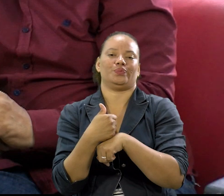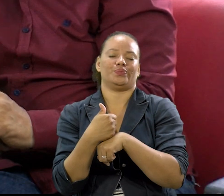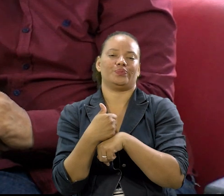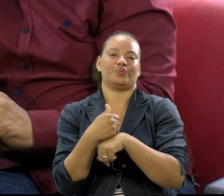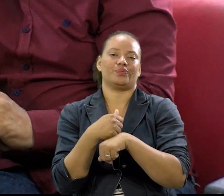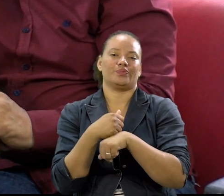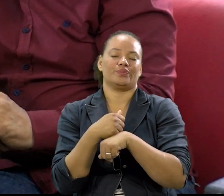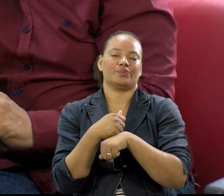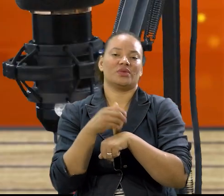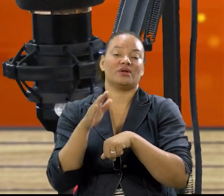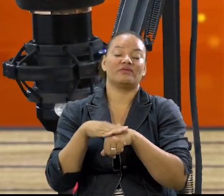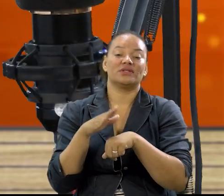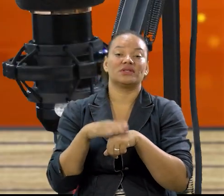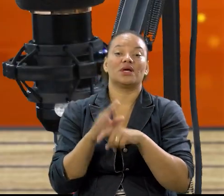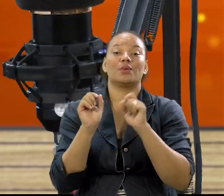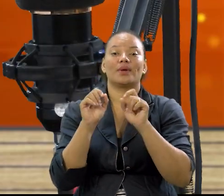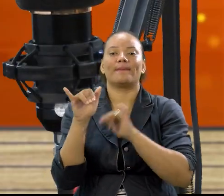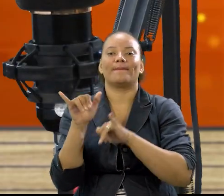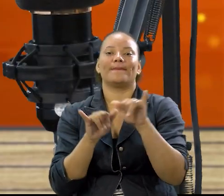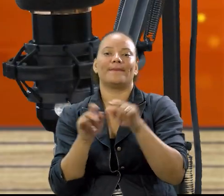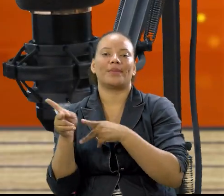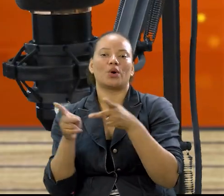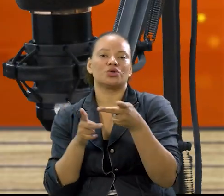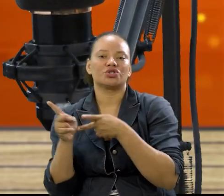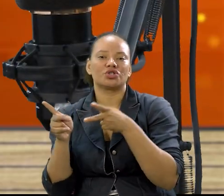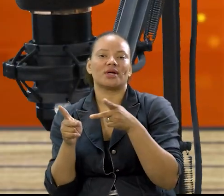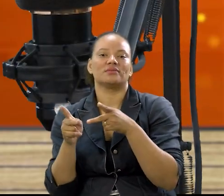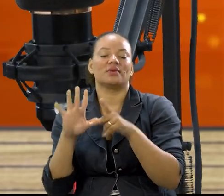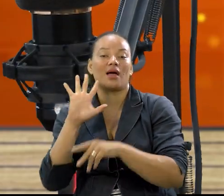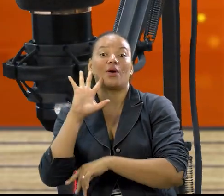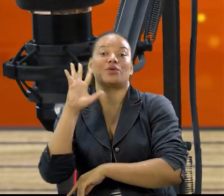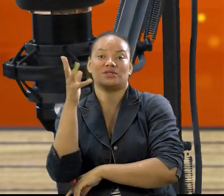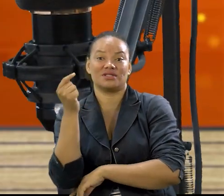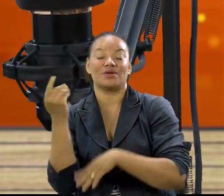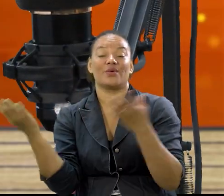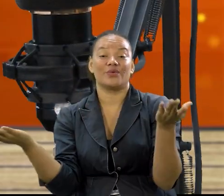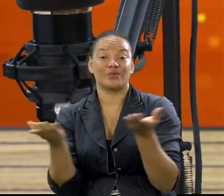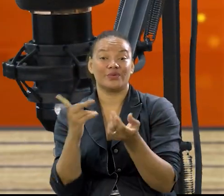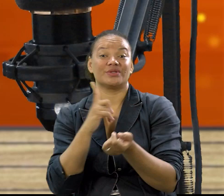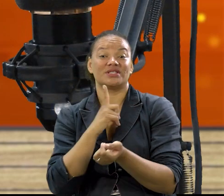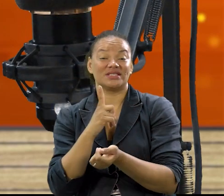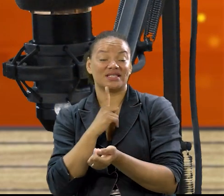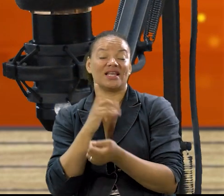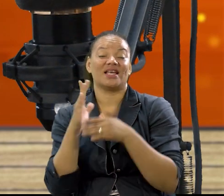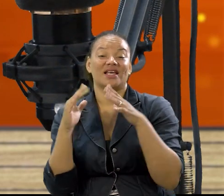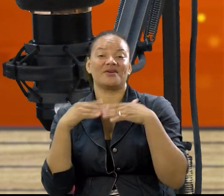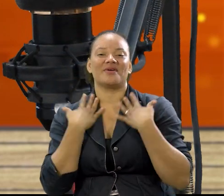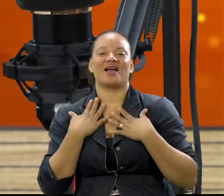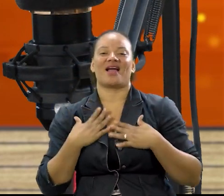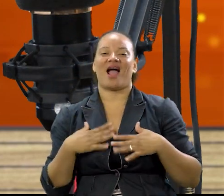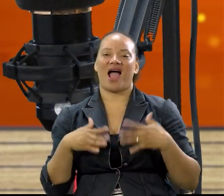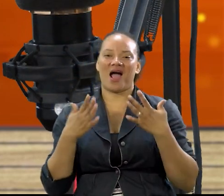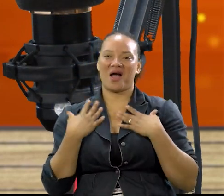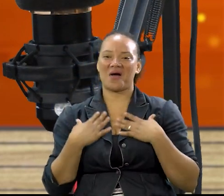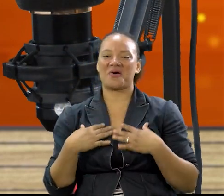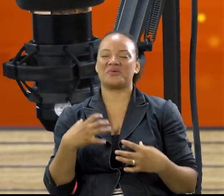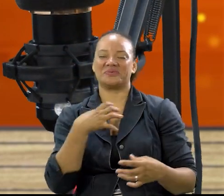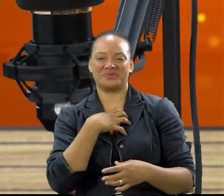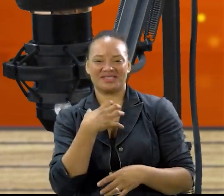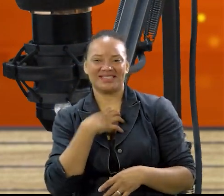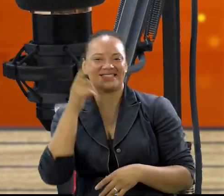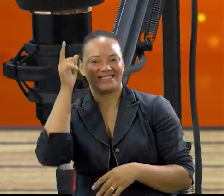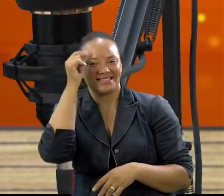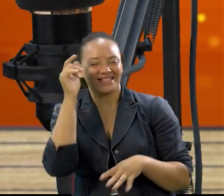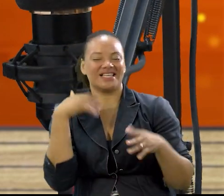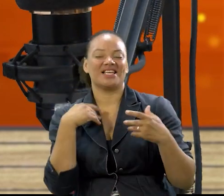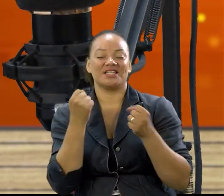apoio fez fizeram os projetos e acabou acontecendo E hoje nós estamos mais tranquilos